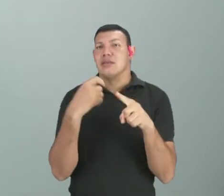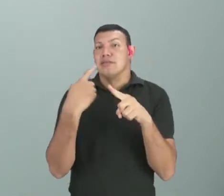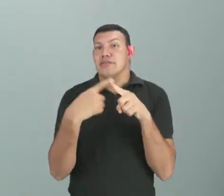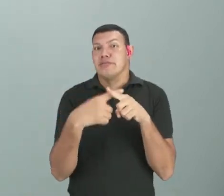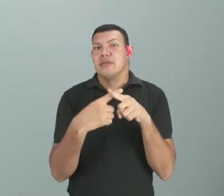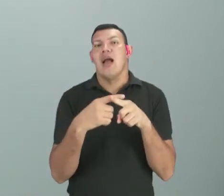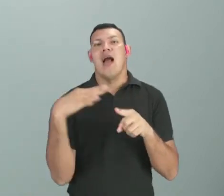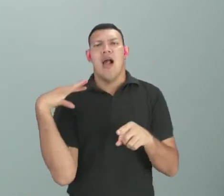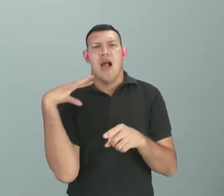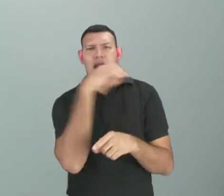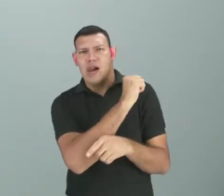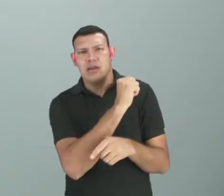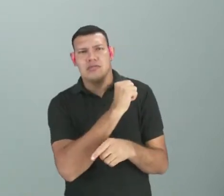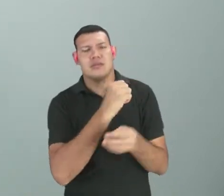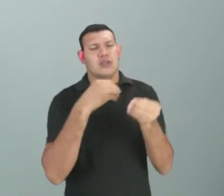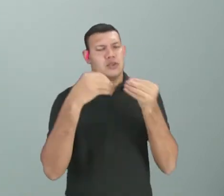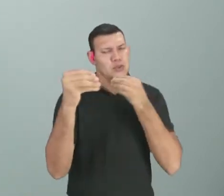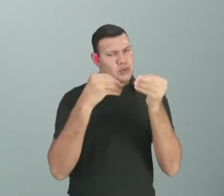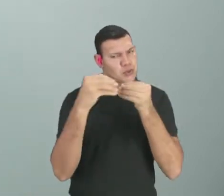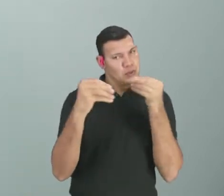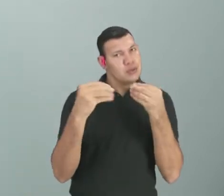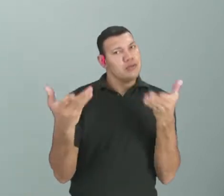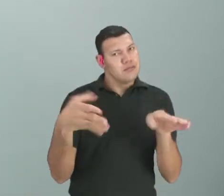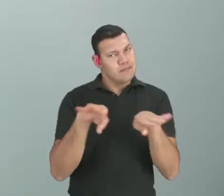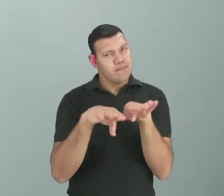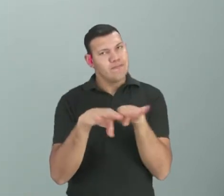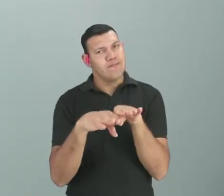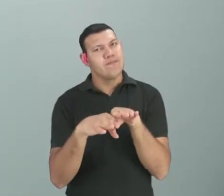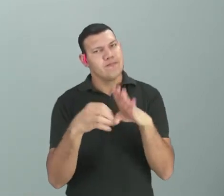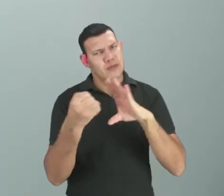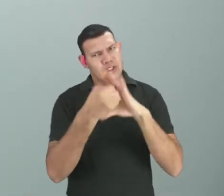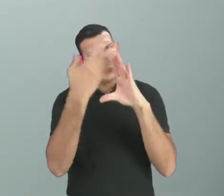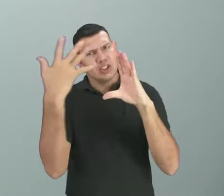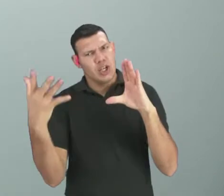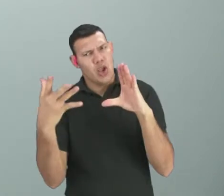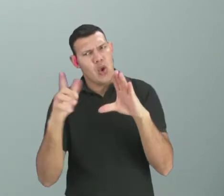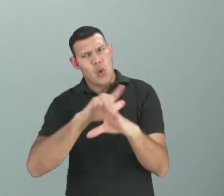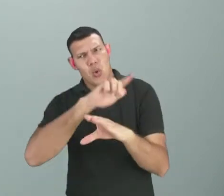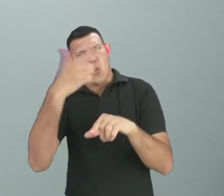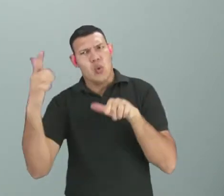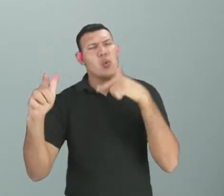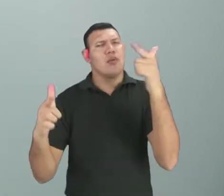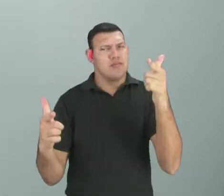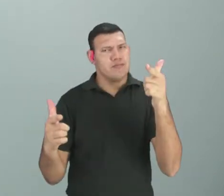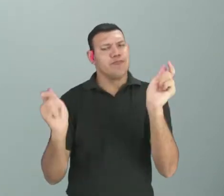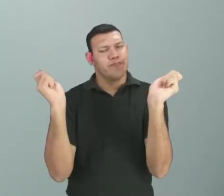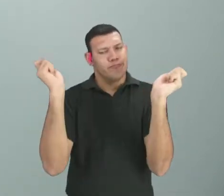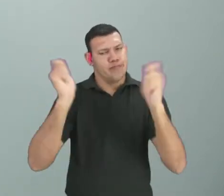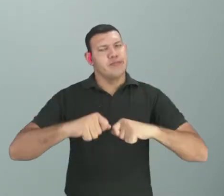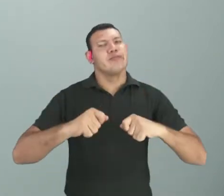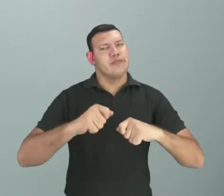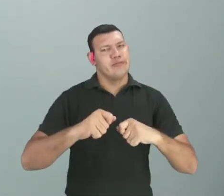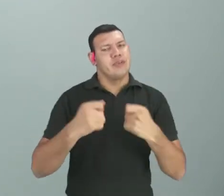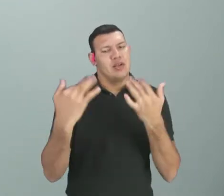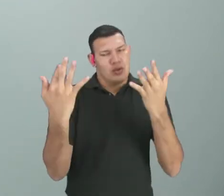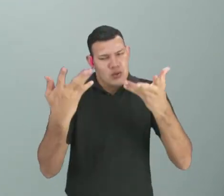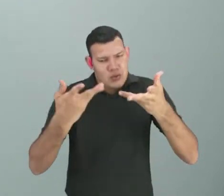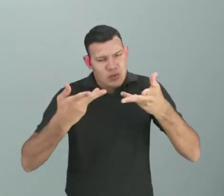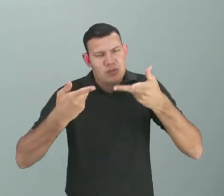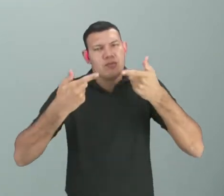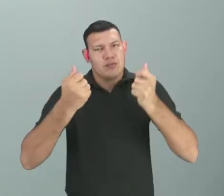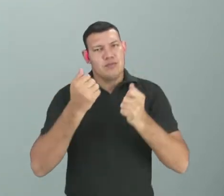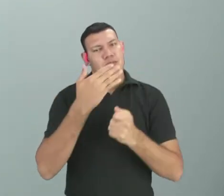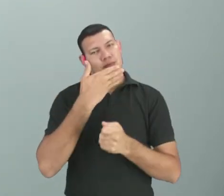ágil, ter um pouco mais de flexibilidade e outras características para poder desenvolver melhor essa